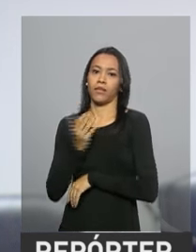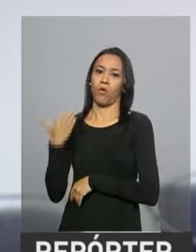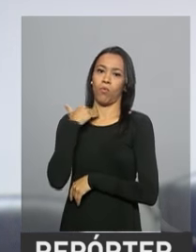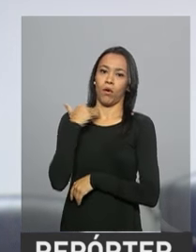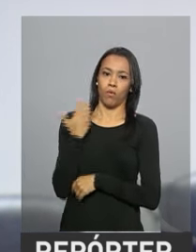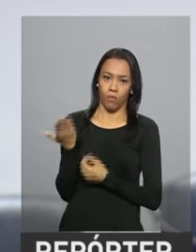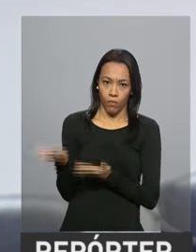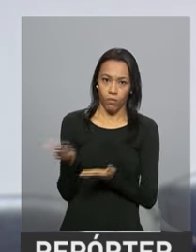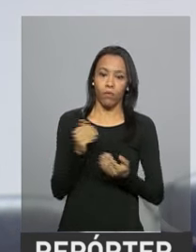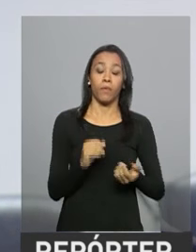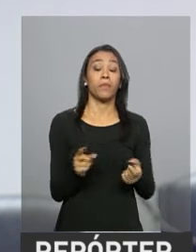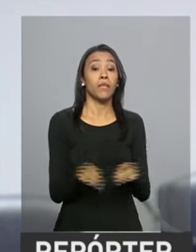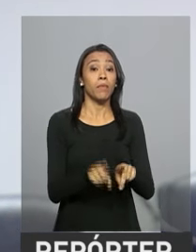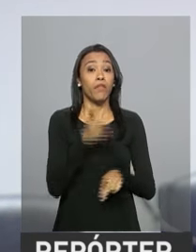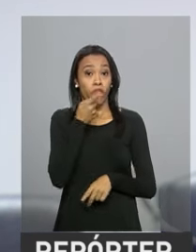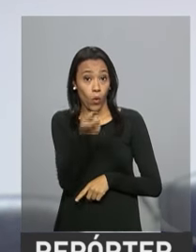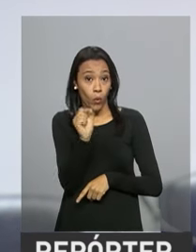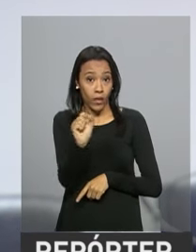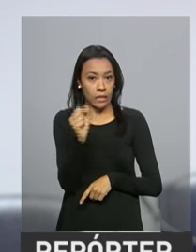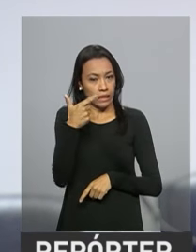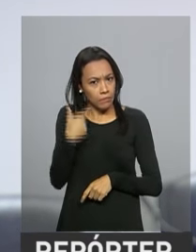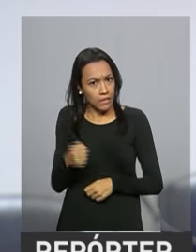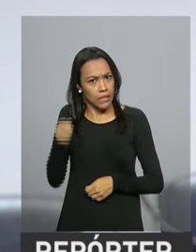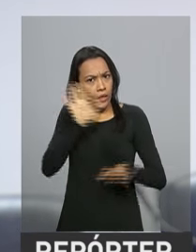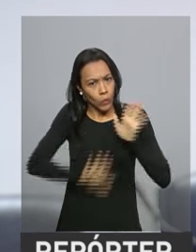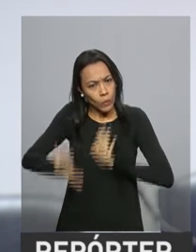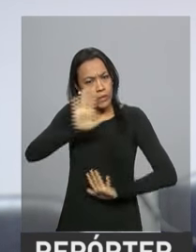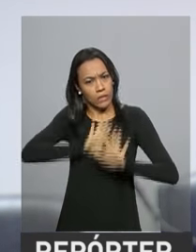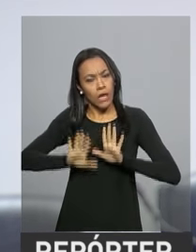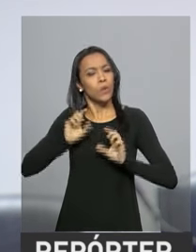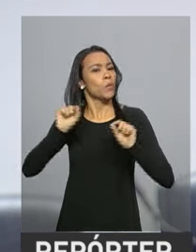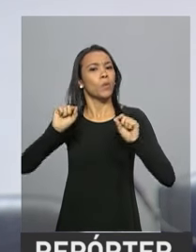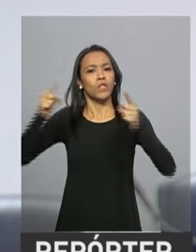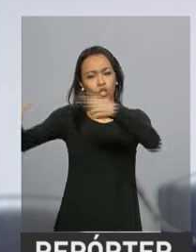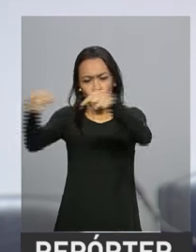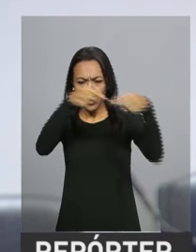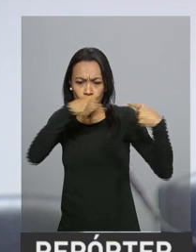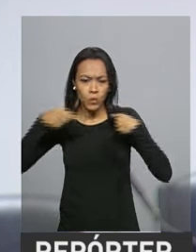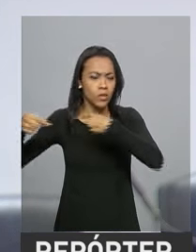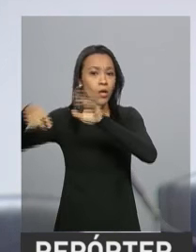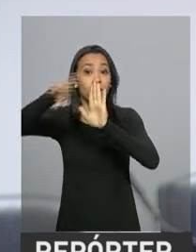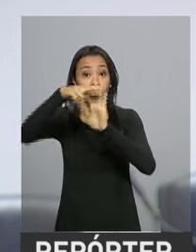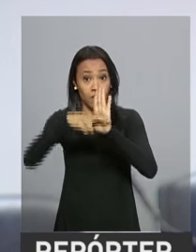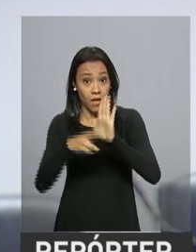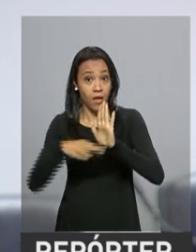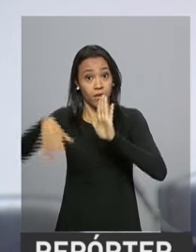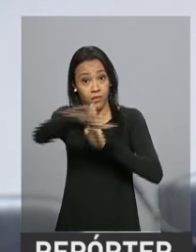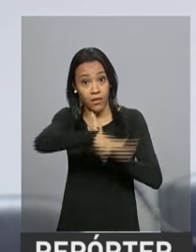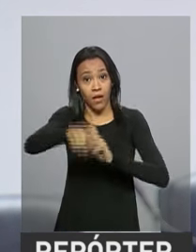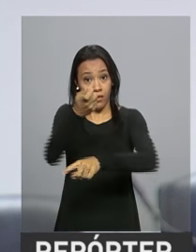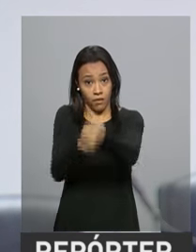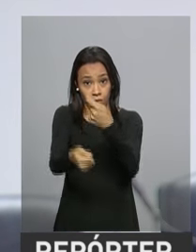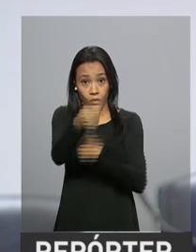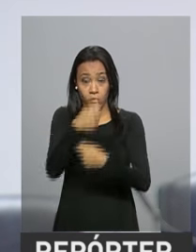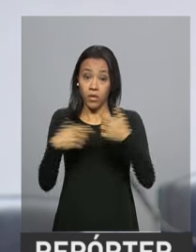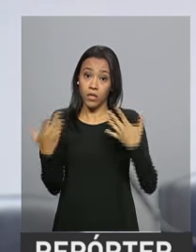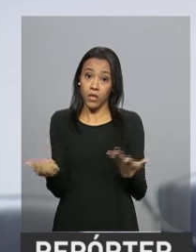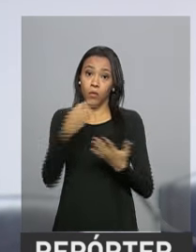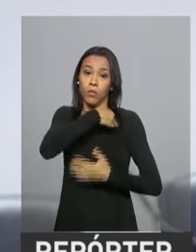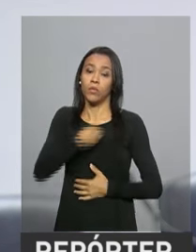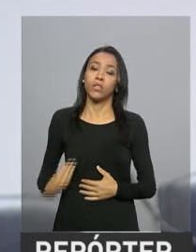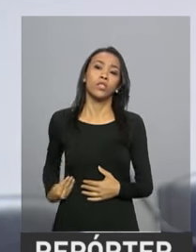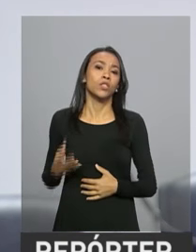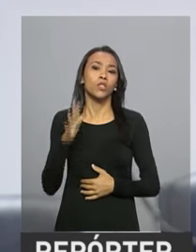Meirelles disse também que é preciso muita cautela e discussão sobre as medidas econ o ministro da Fazenda